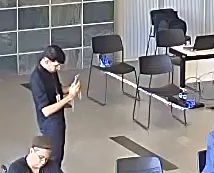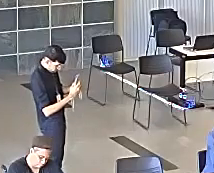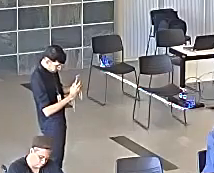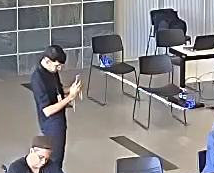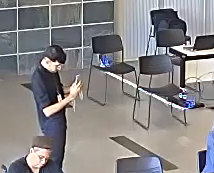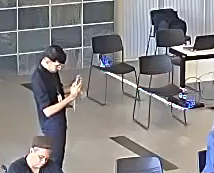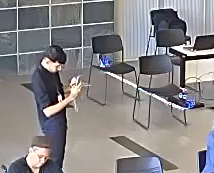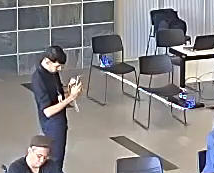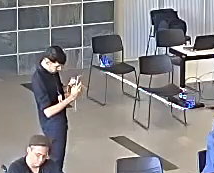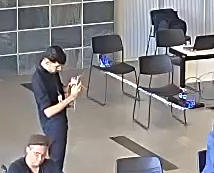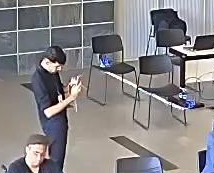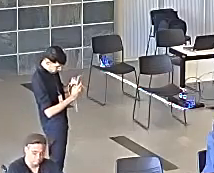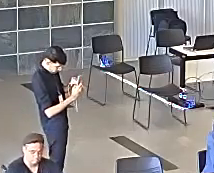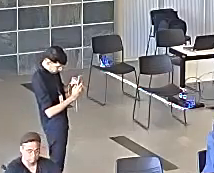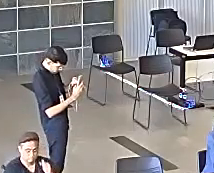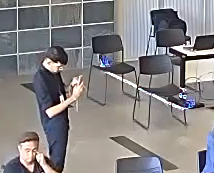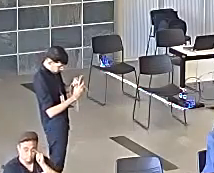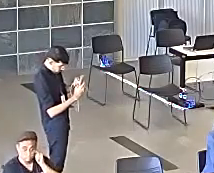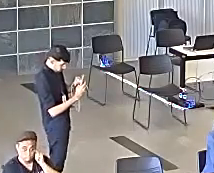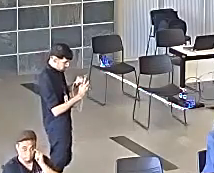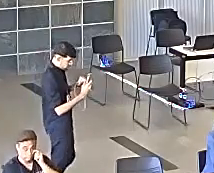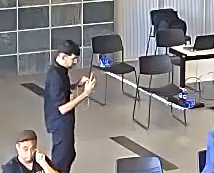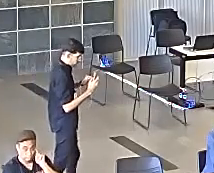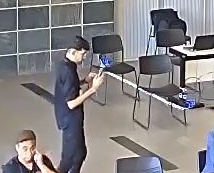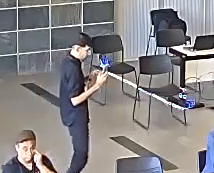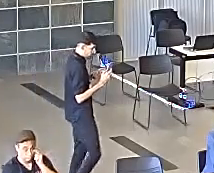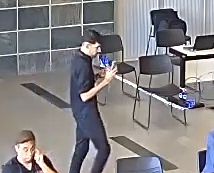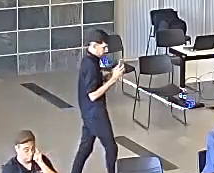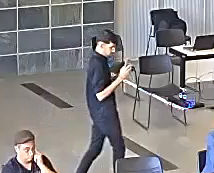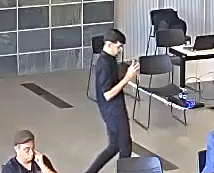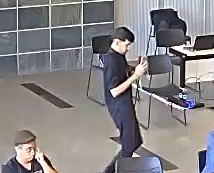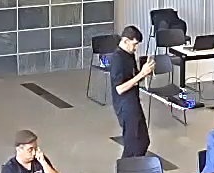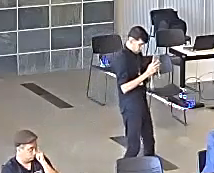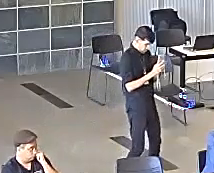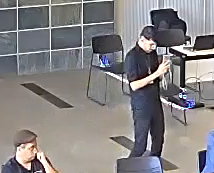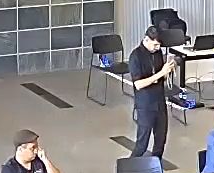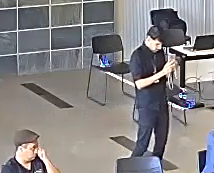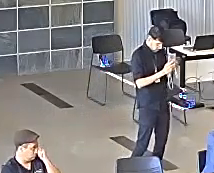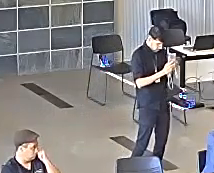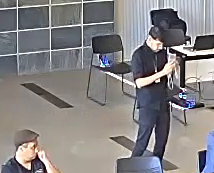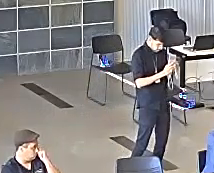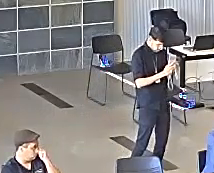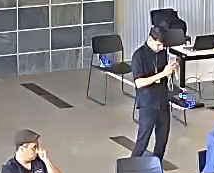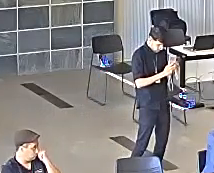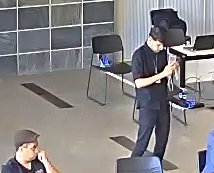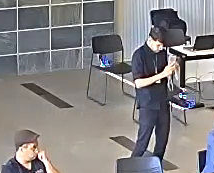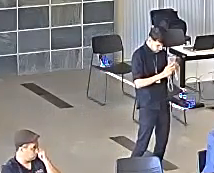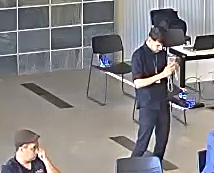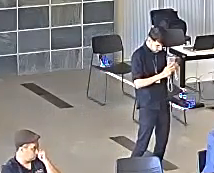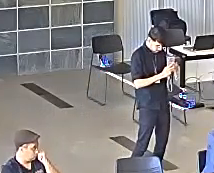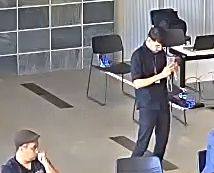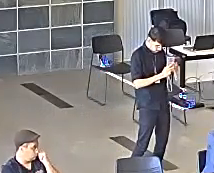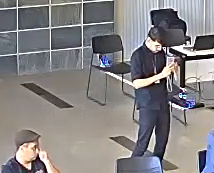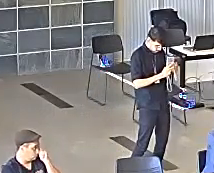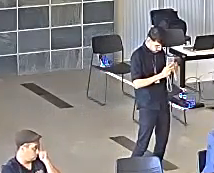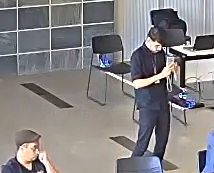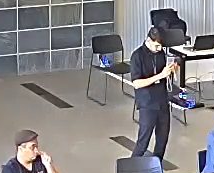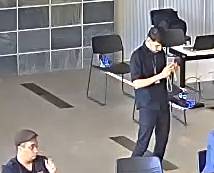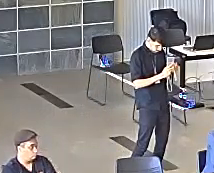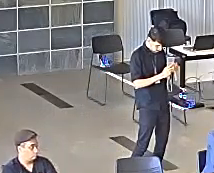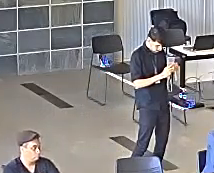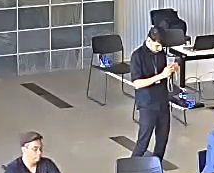mais eh o parecer da AGU ele coloca claramente que não precisa que o prazo não foi alterado